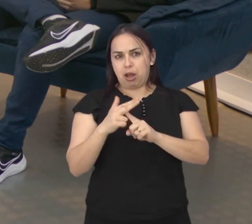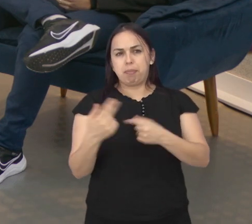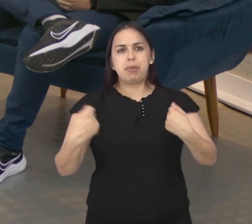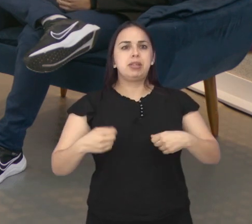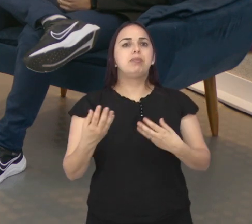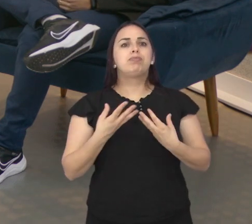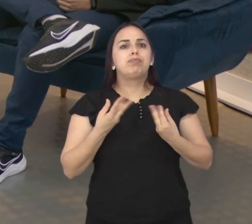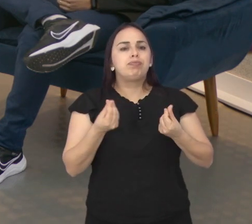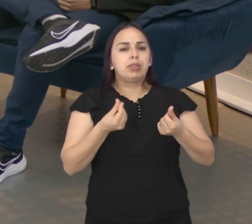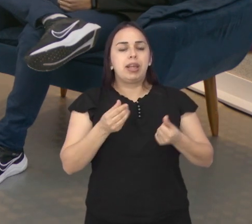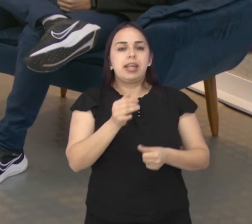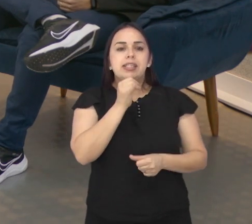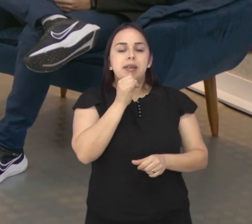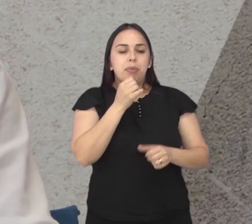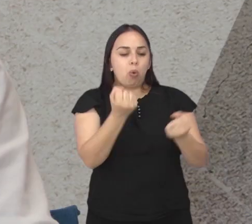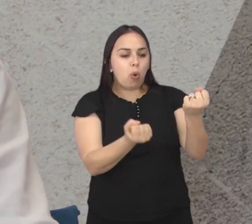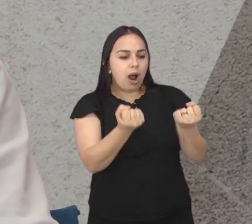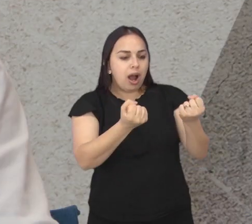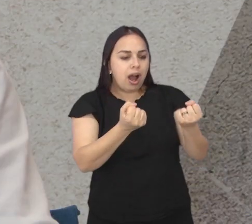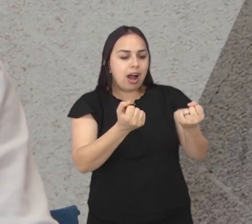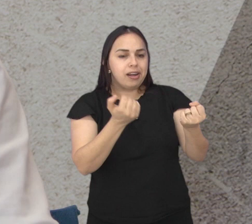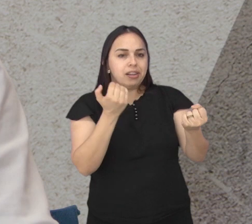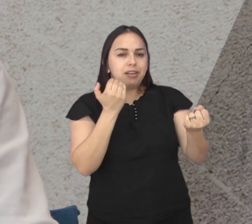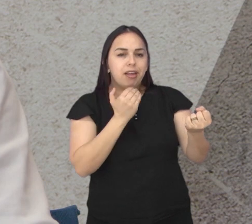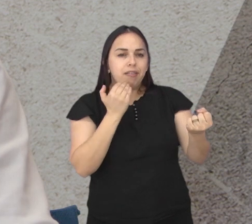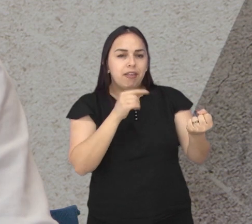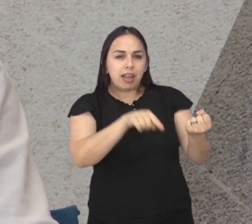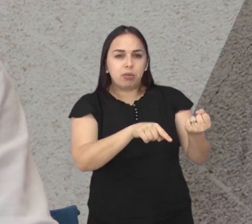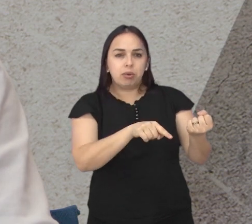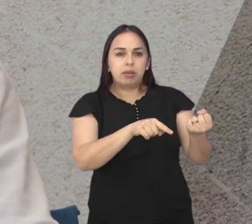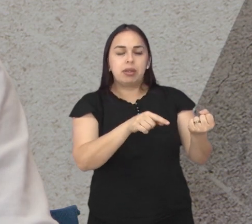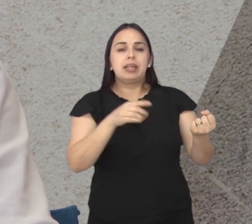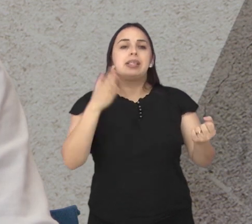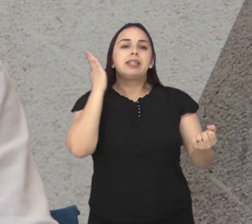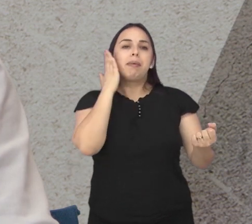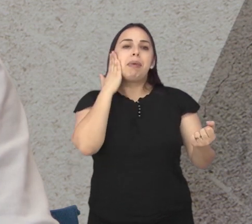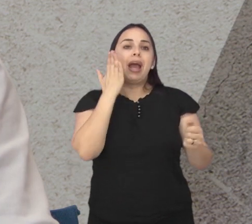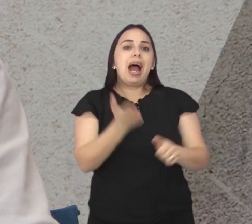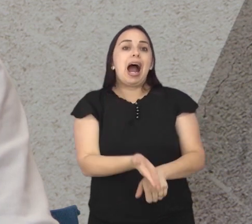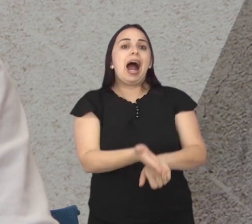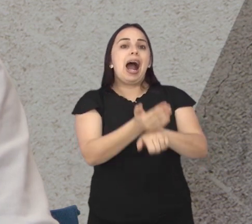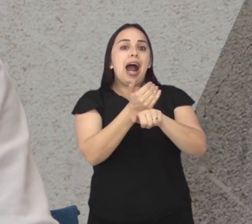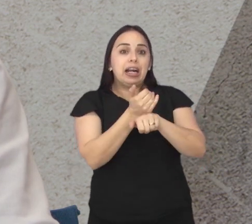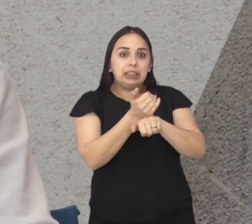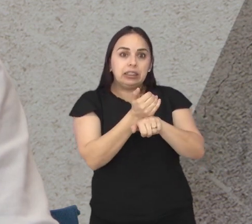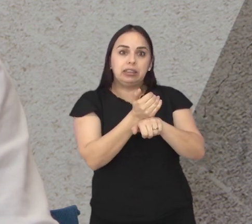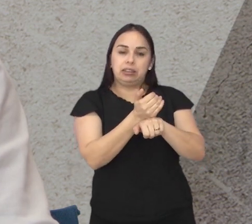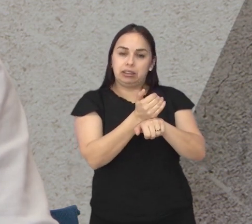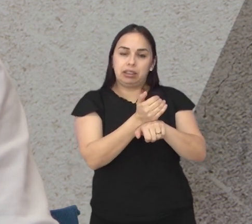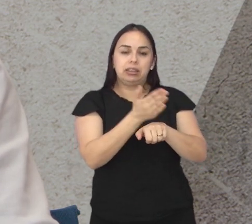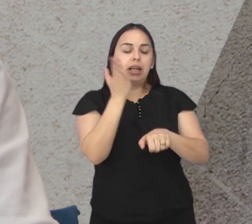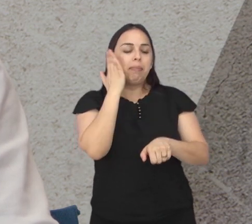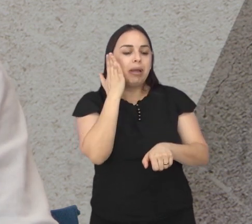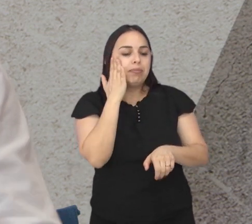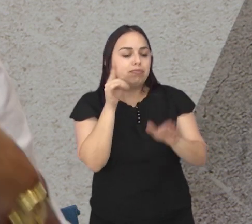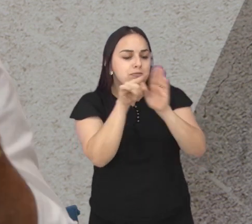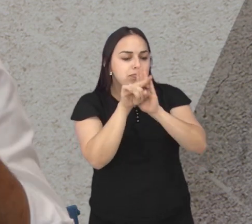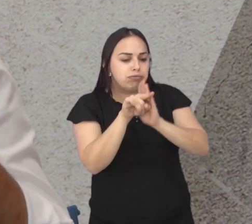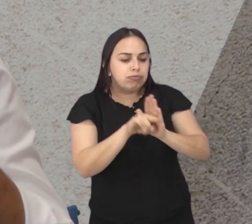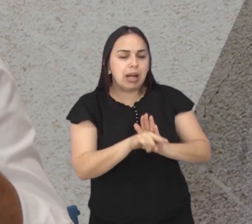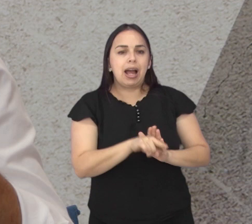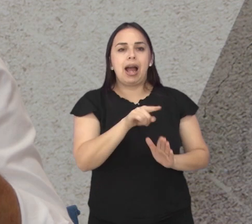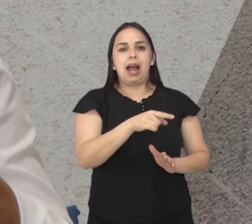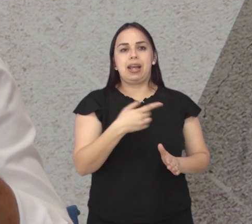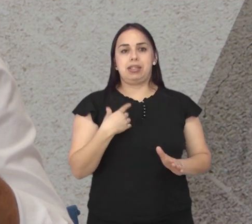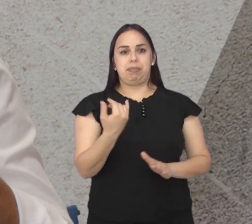para você descobrir um defeito do carro, é mais importante o histórico desse defeito do que o defeito em si. Você chegar para mim que